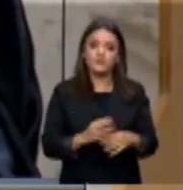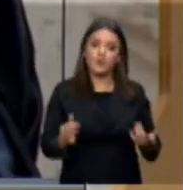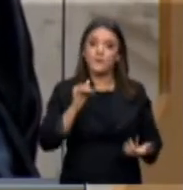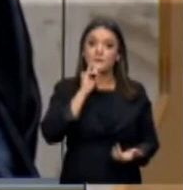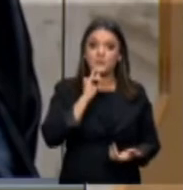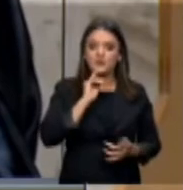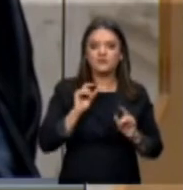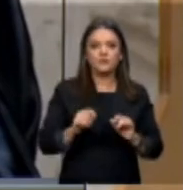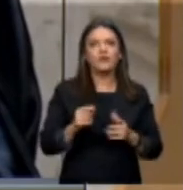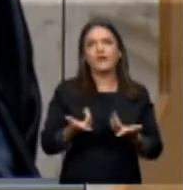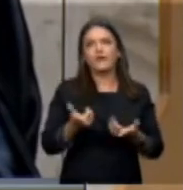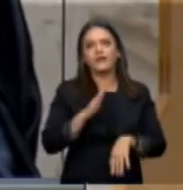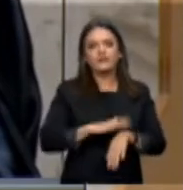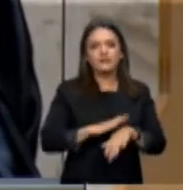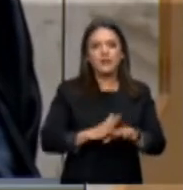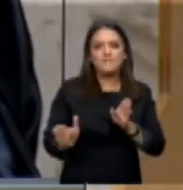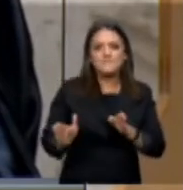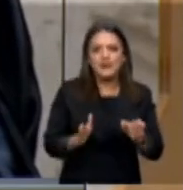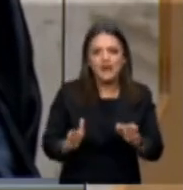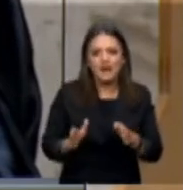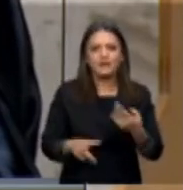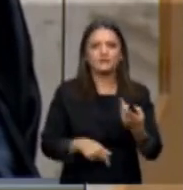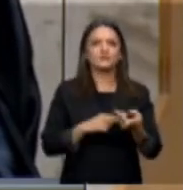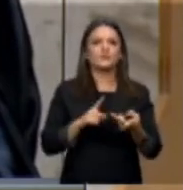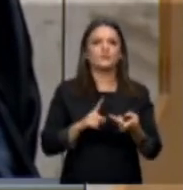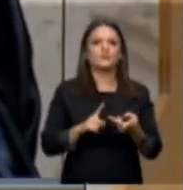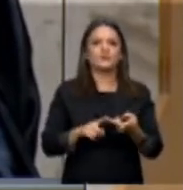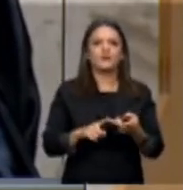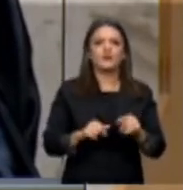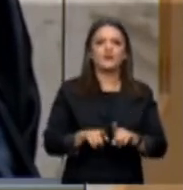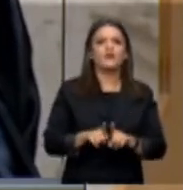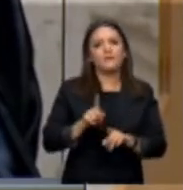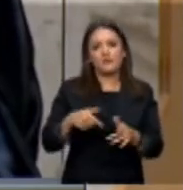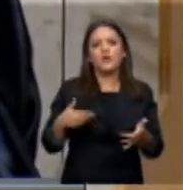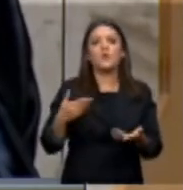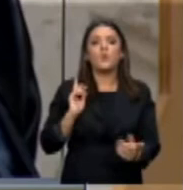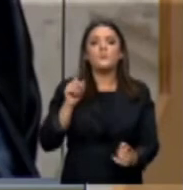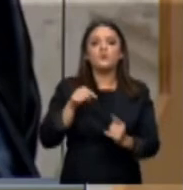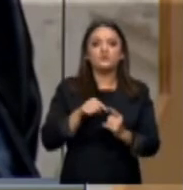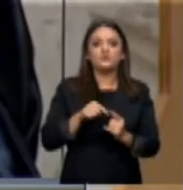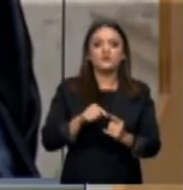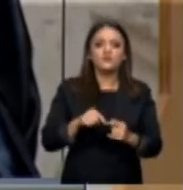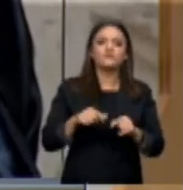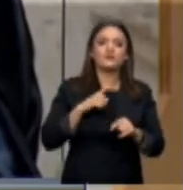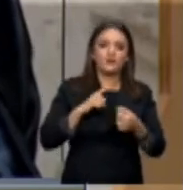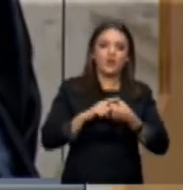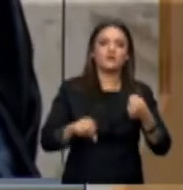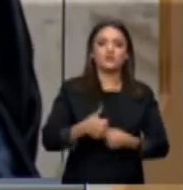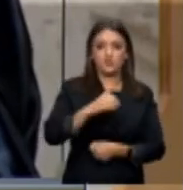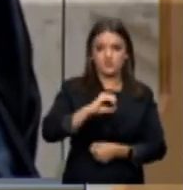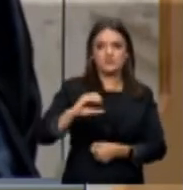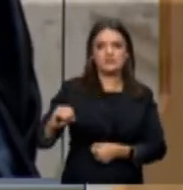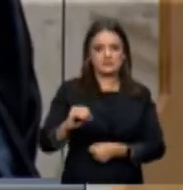o estabelecimento de prazo pela legislação infra, em razão do impedimento instituído especialmente pelo artigo 100 da